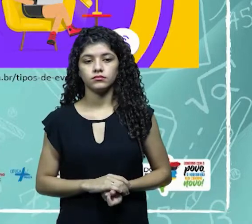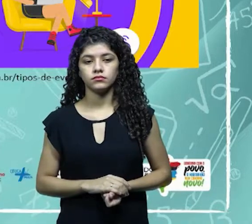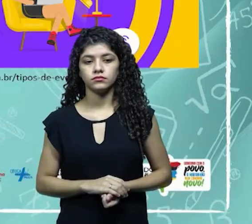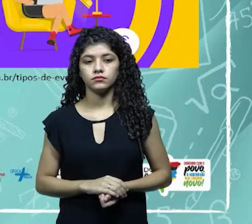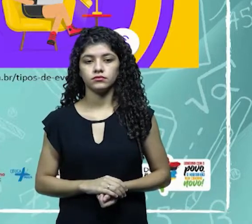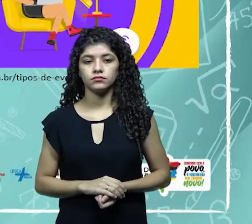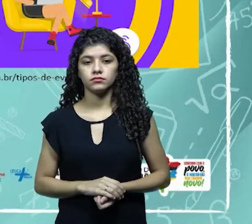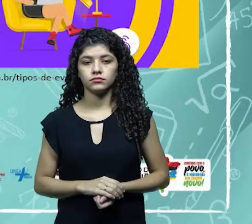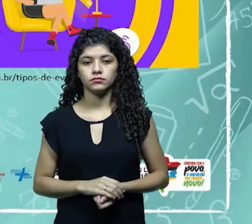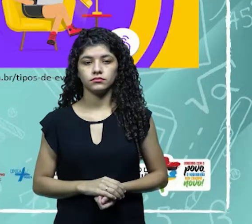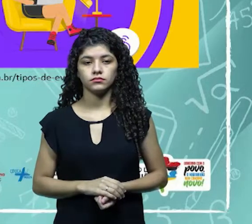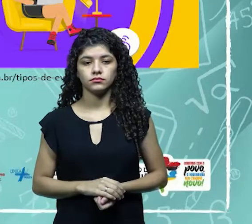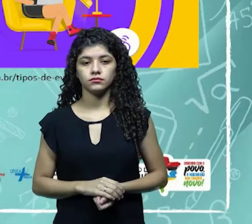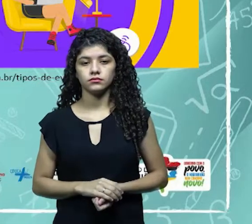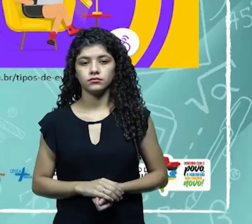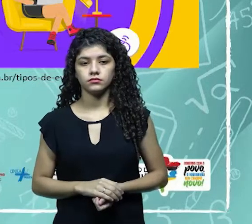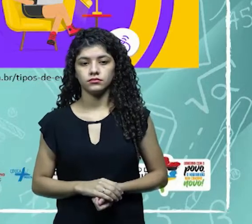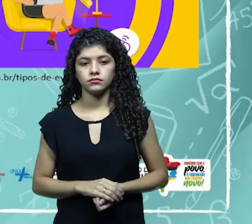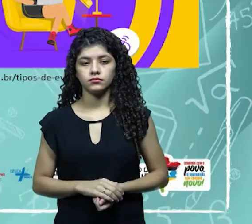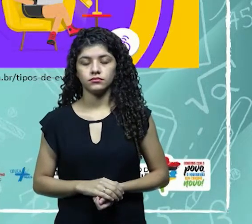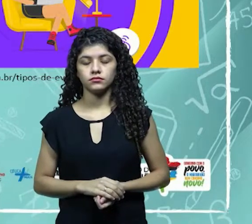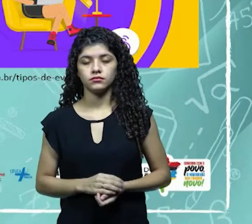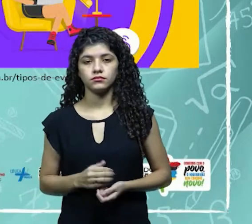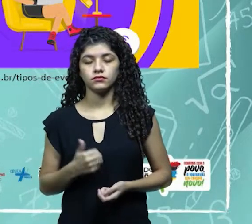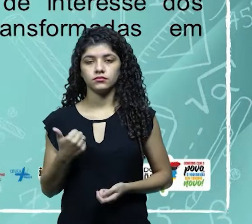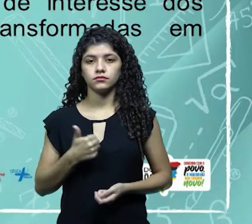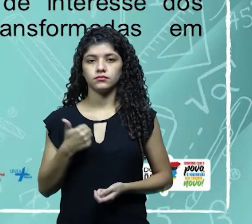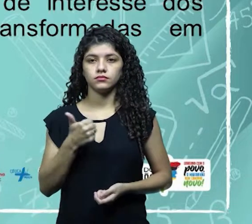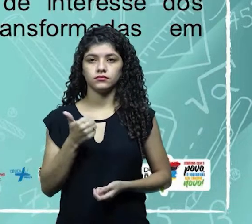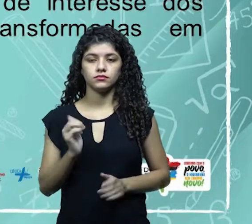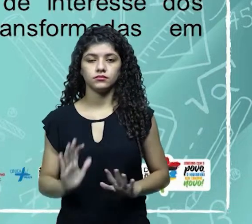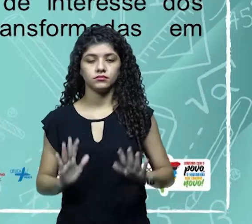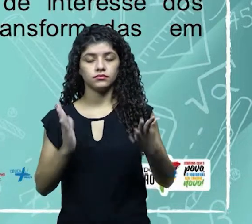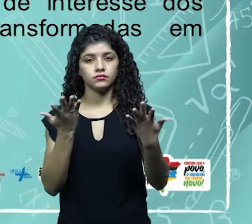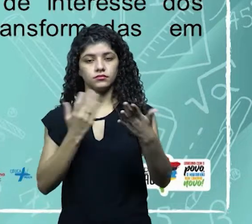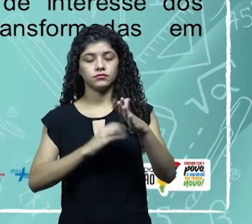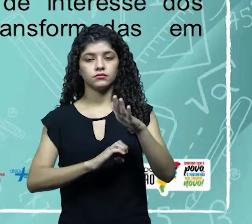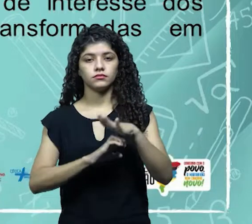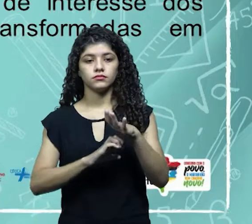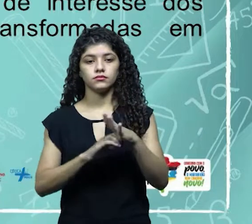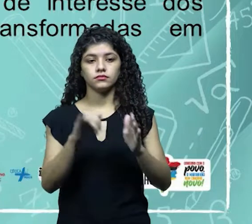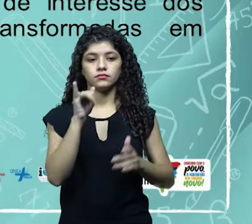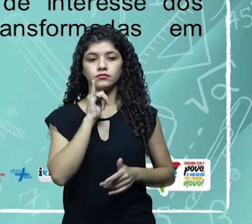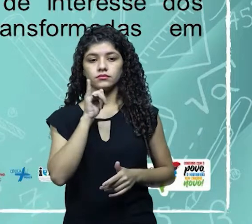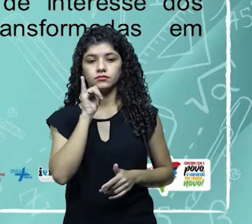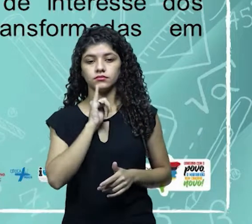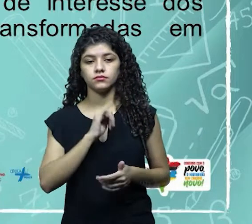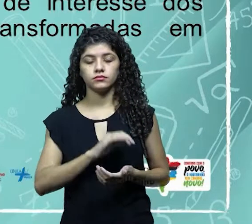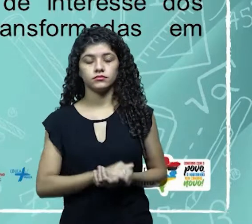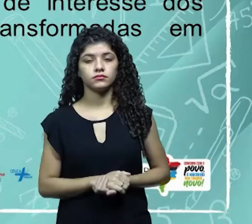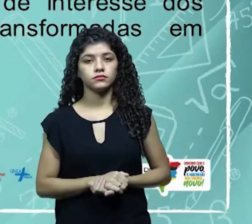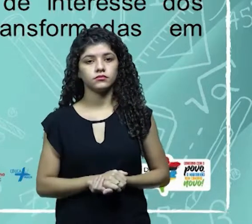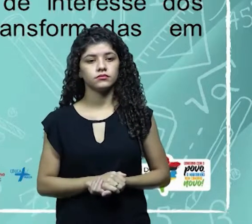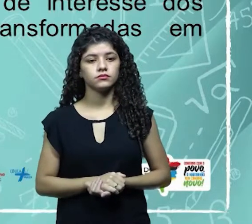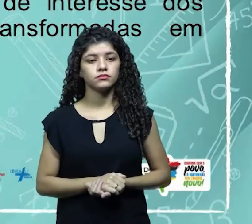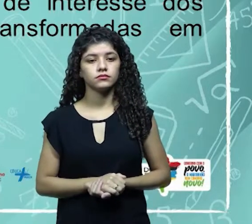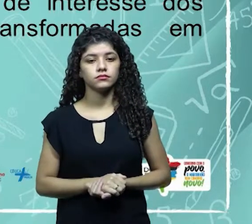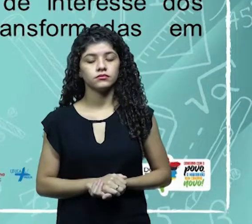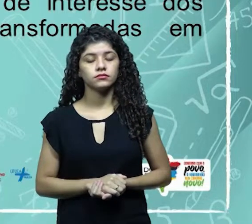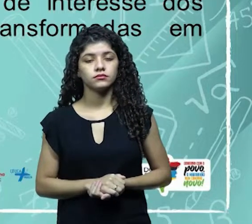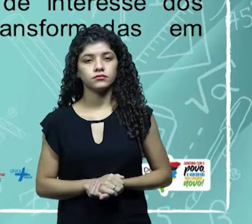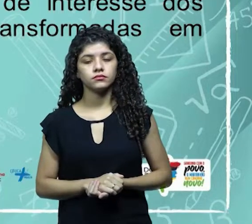entre outros a gente vai vir agora a gente vai abordar então aqui a gente primeiramente a gente vai ver um evento